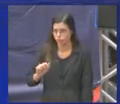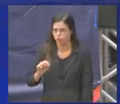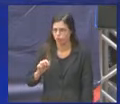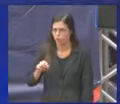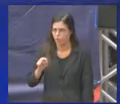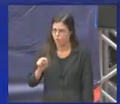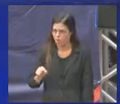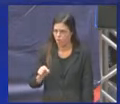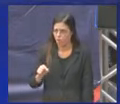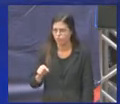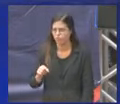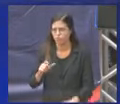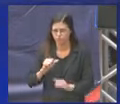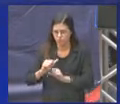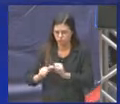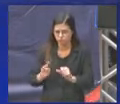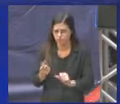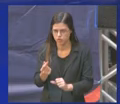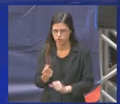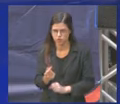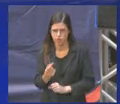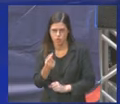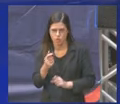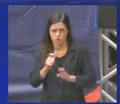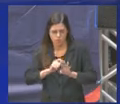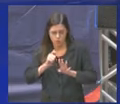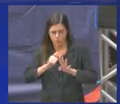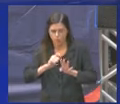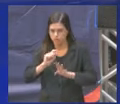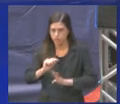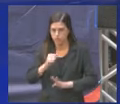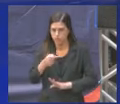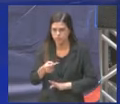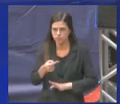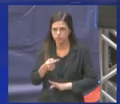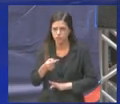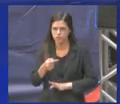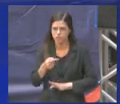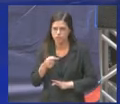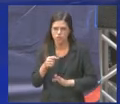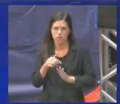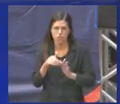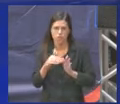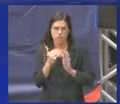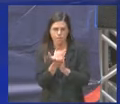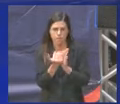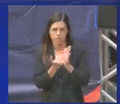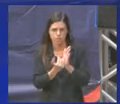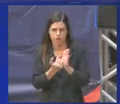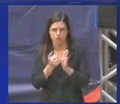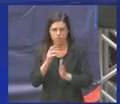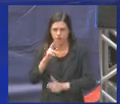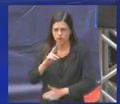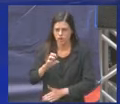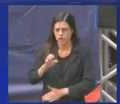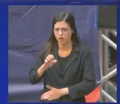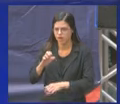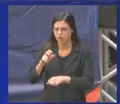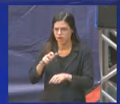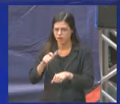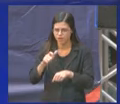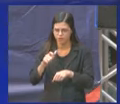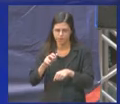por dinheiro, pelo benefício. 4 meses depois, próximo, nós lançamos o programa REVIDRO. Próximo, por